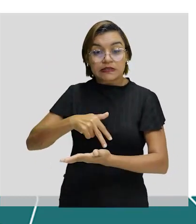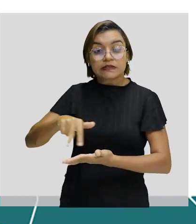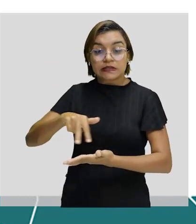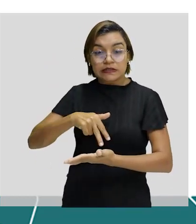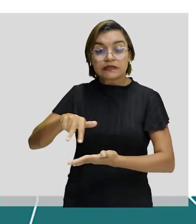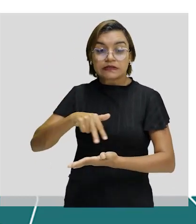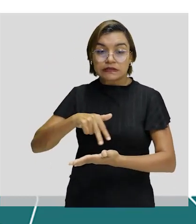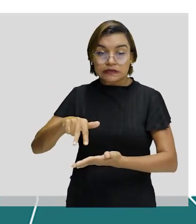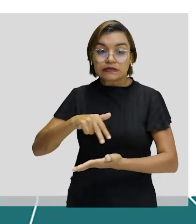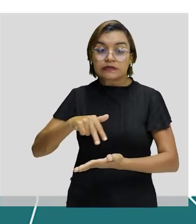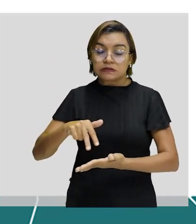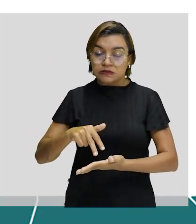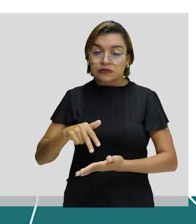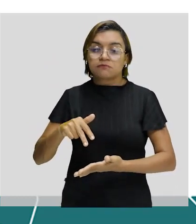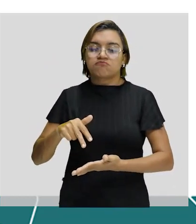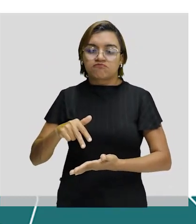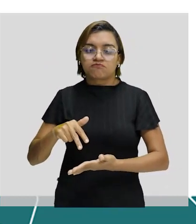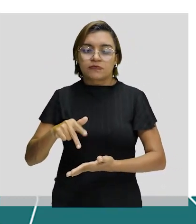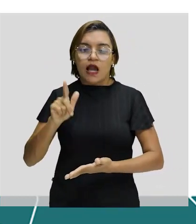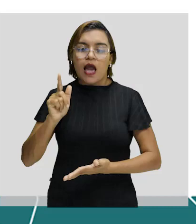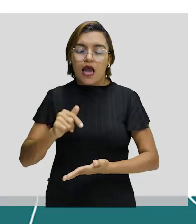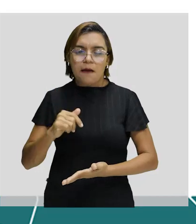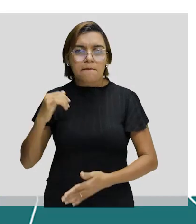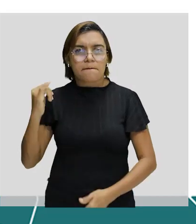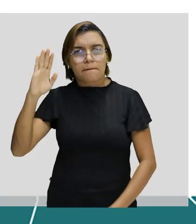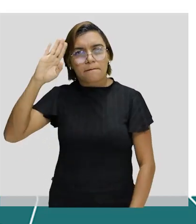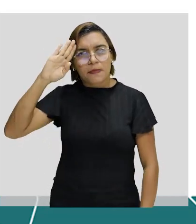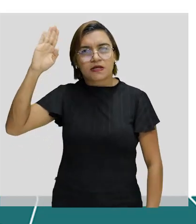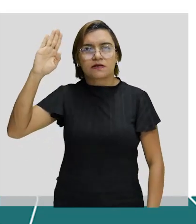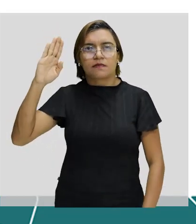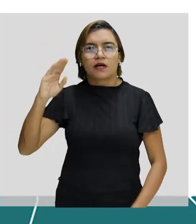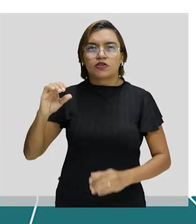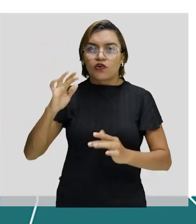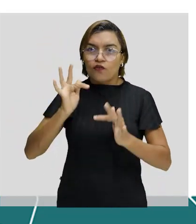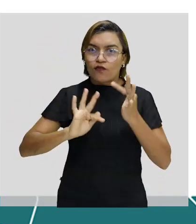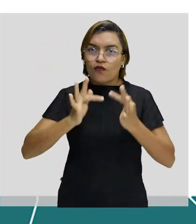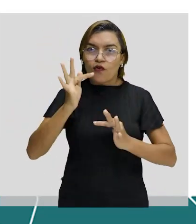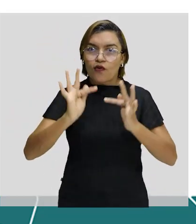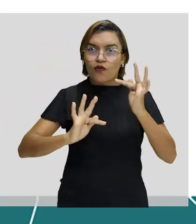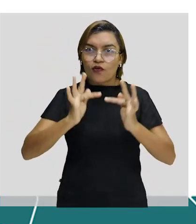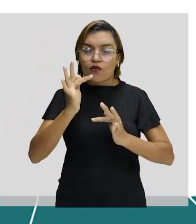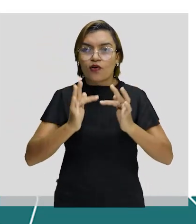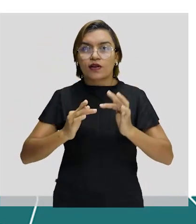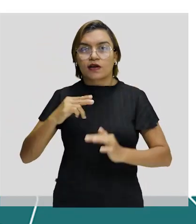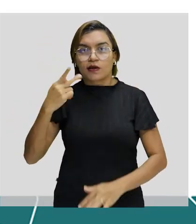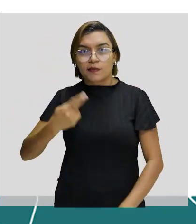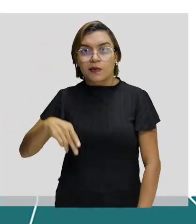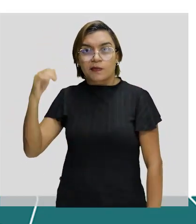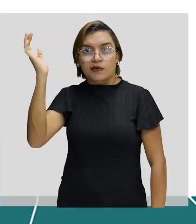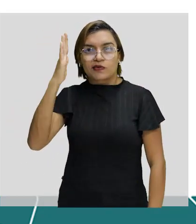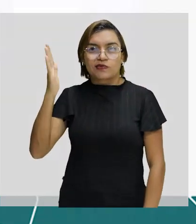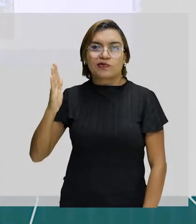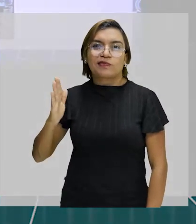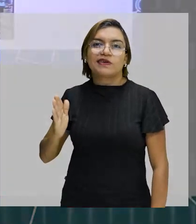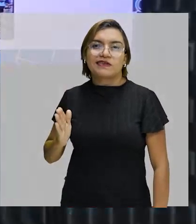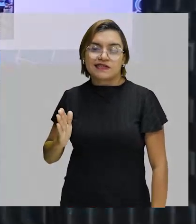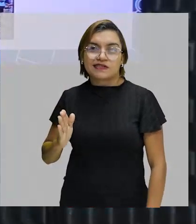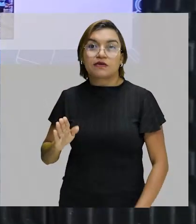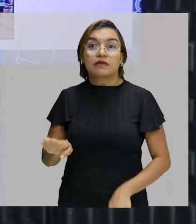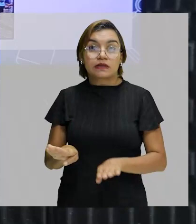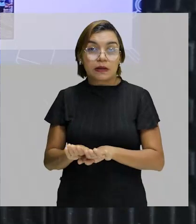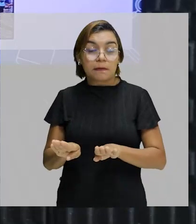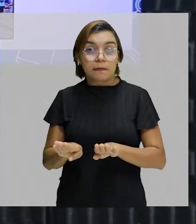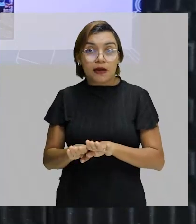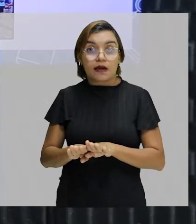é conhecida. Ela é considerada uma das principais danças folclóricas do Brasil e é muito difundida aqui na região Norte